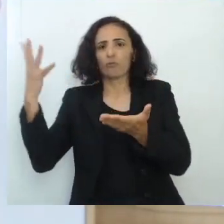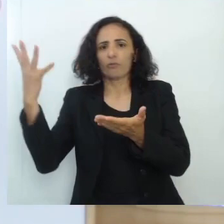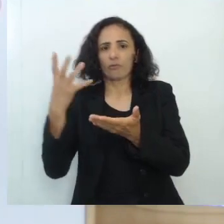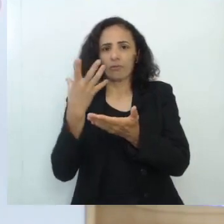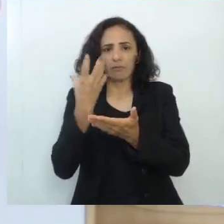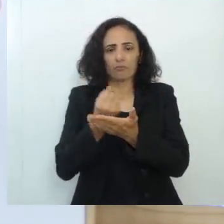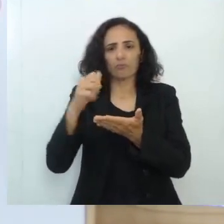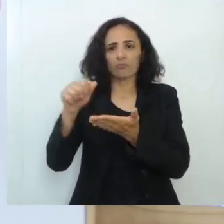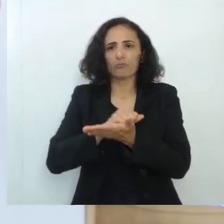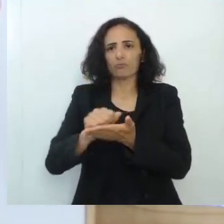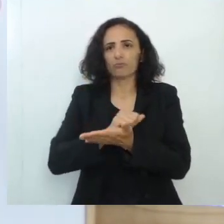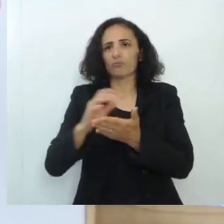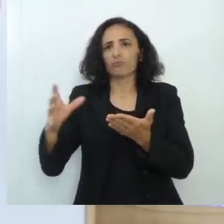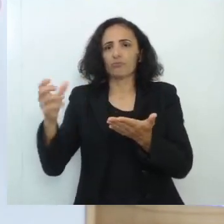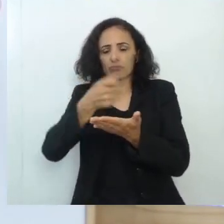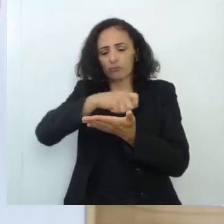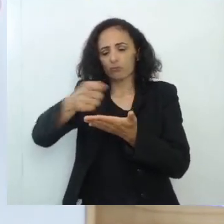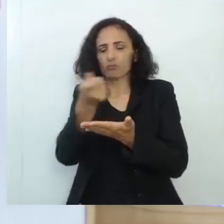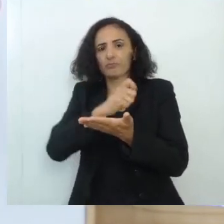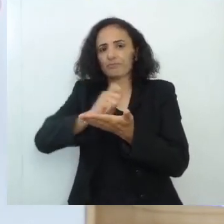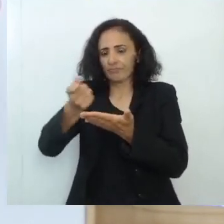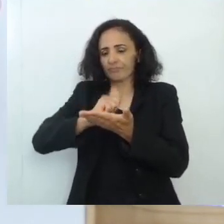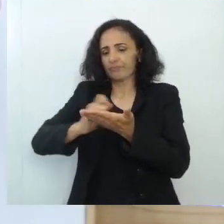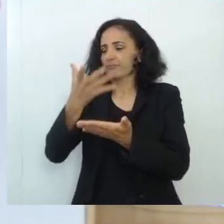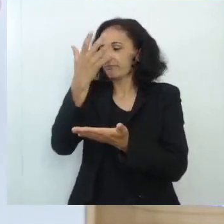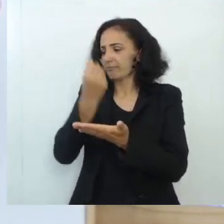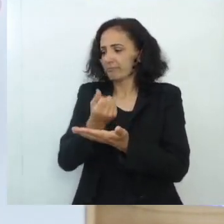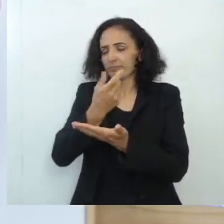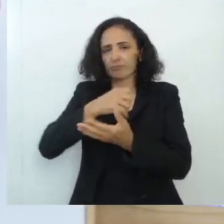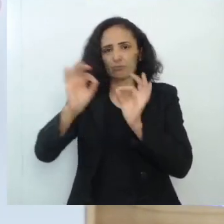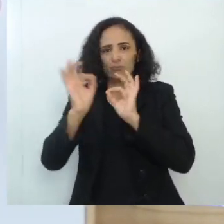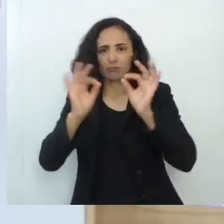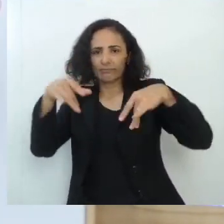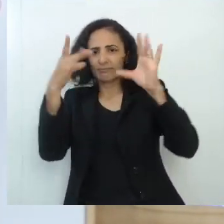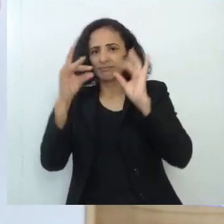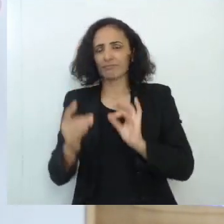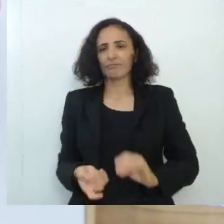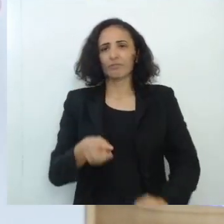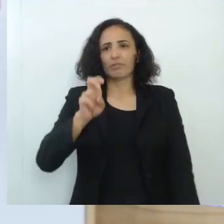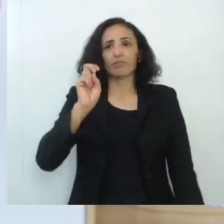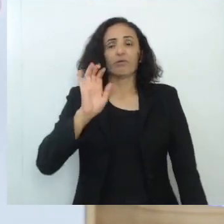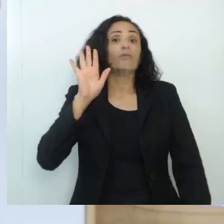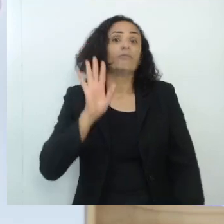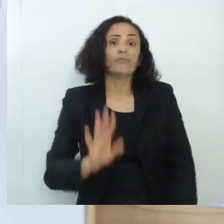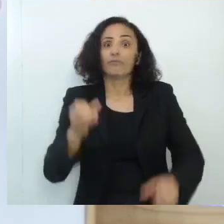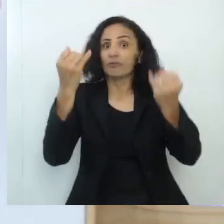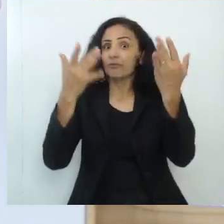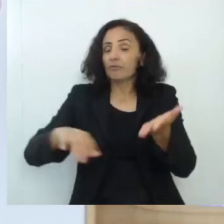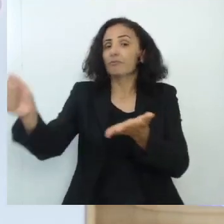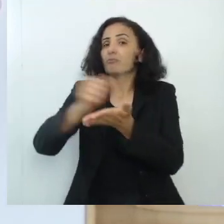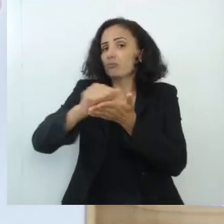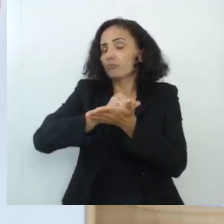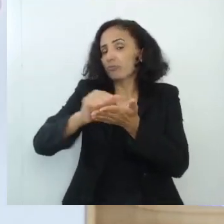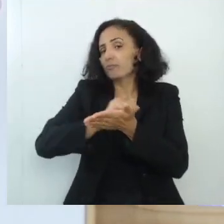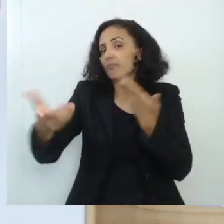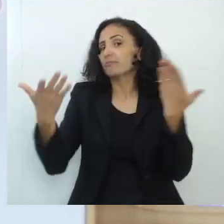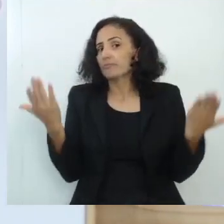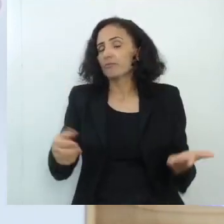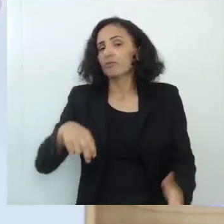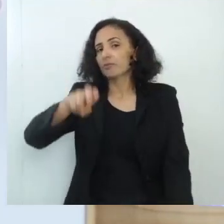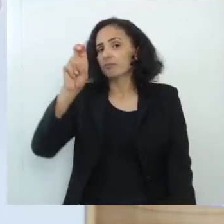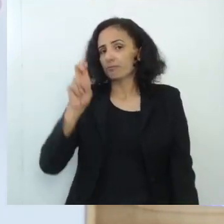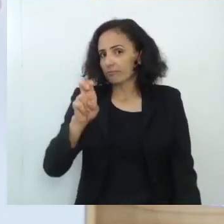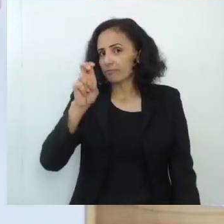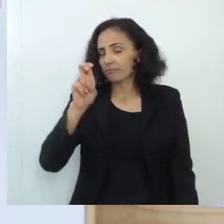isso. Que aí tu bota no caderno, deixa tudo organizado, que ainda tem um esquema, tá? 5 segundos. Vou contar, viu? Para tirar o print. Agora é a hora.